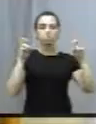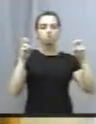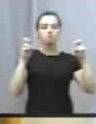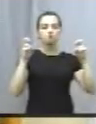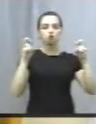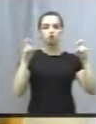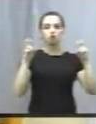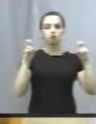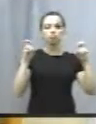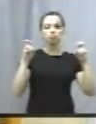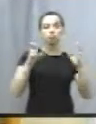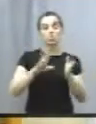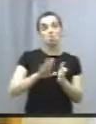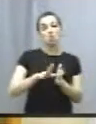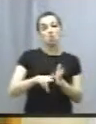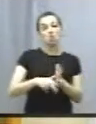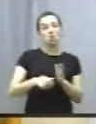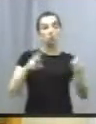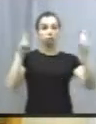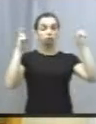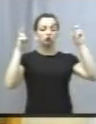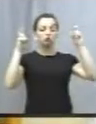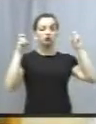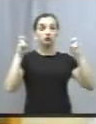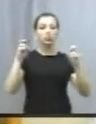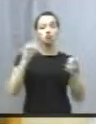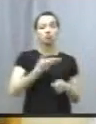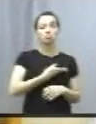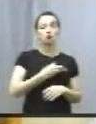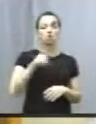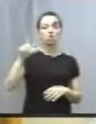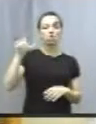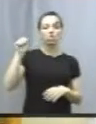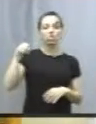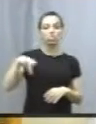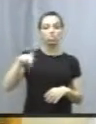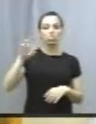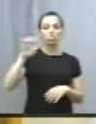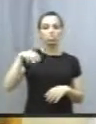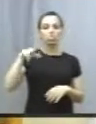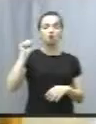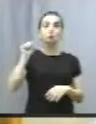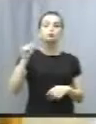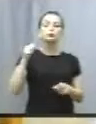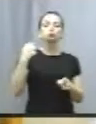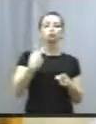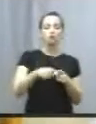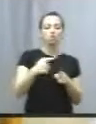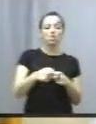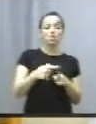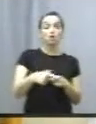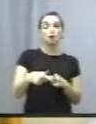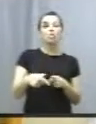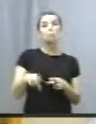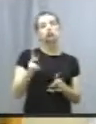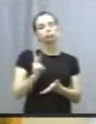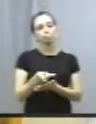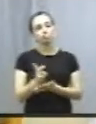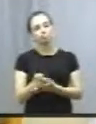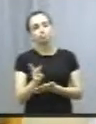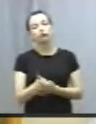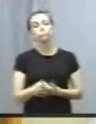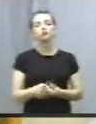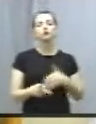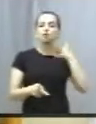roubar um tema de um colega médico, que é o Dr. Lapena, sobre um assunto que ele frequentemente fala aqui.